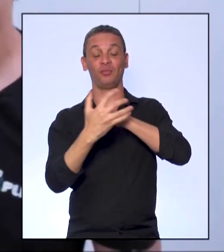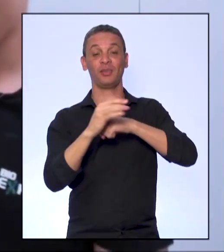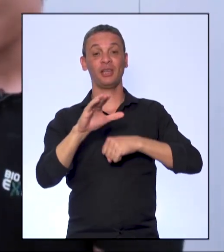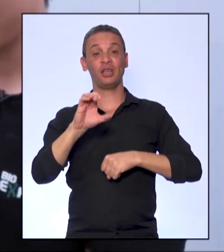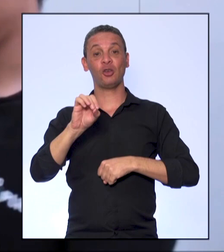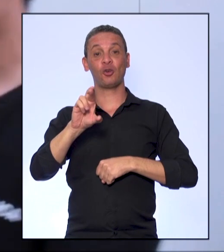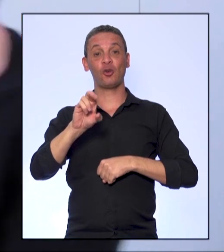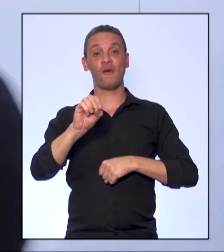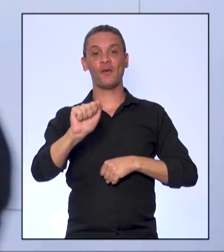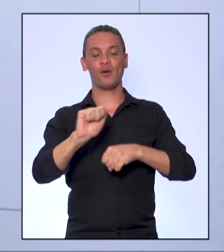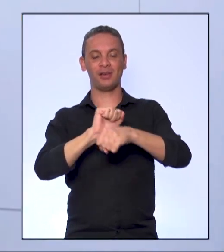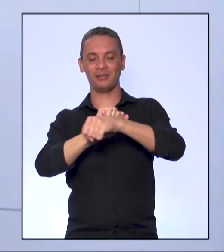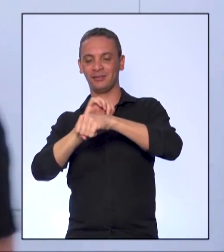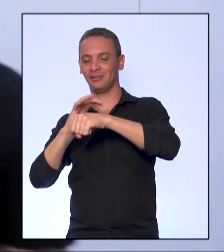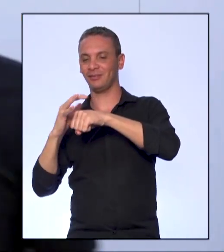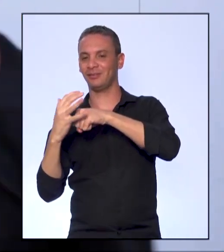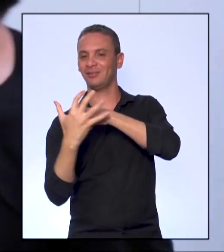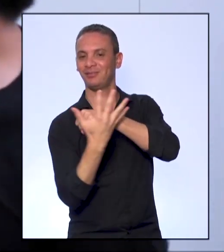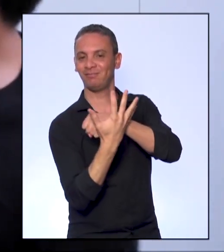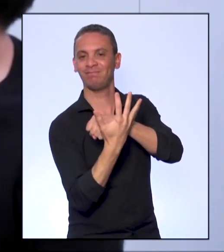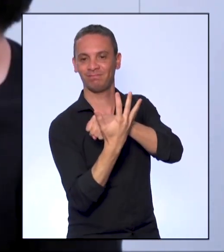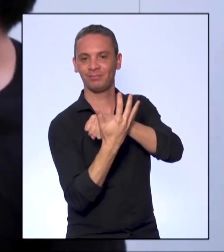tá? Coronavírus. E